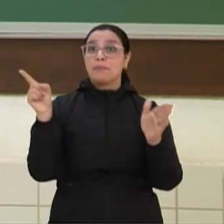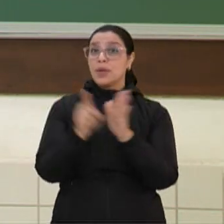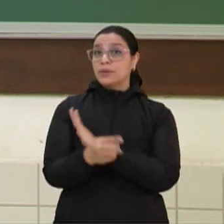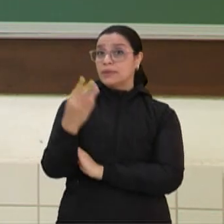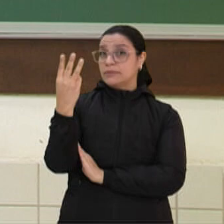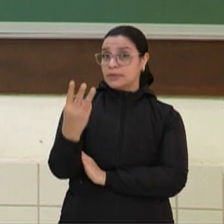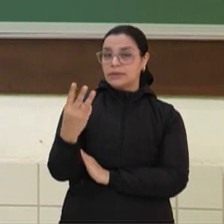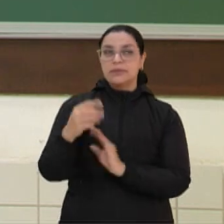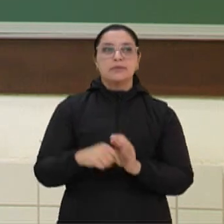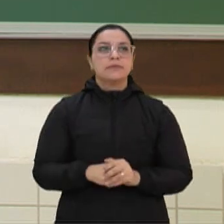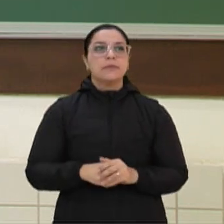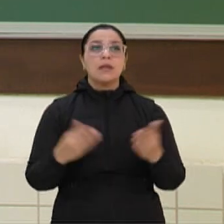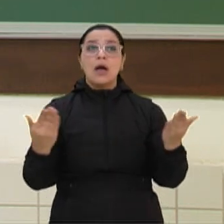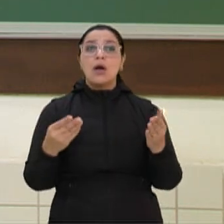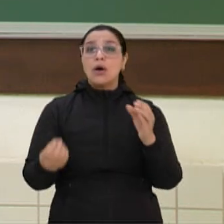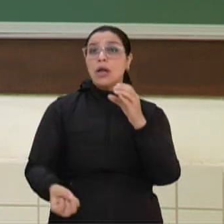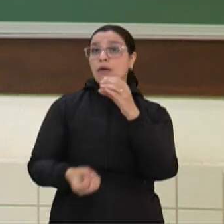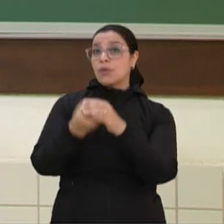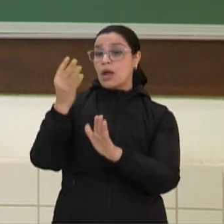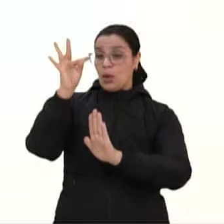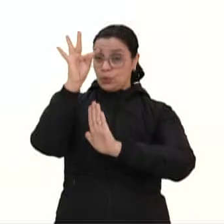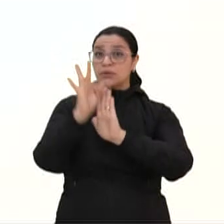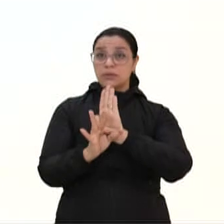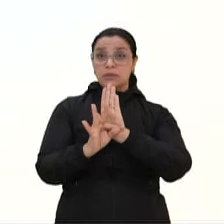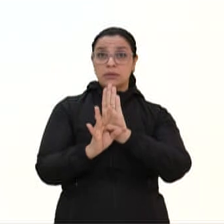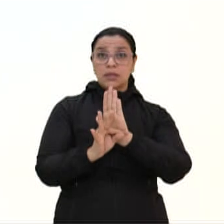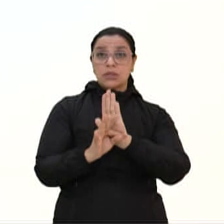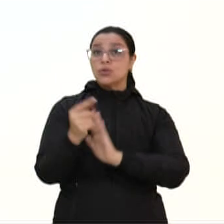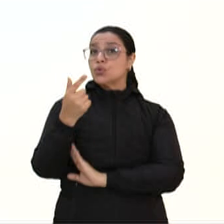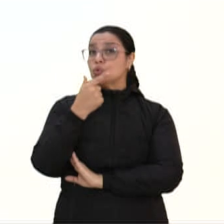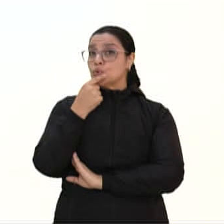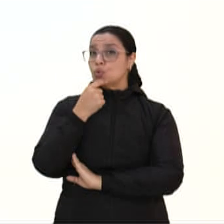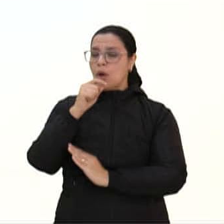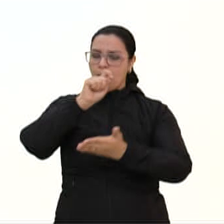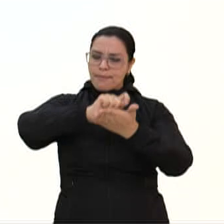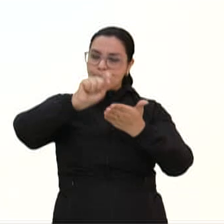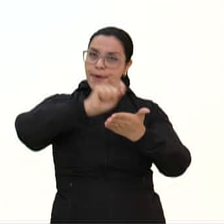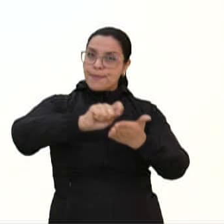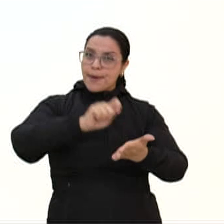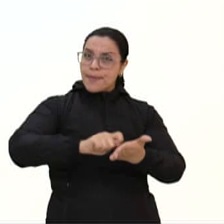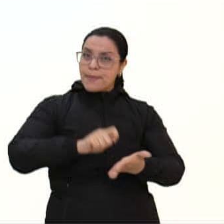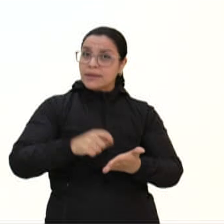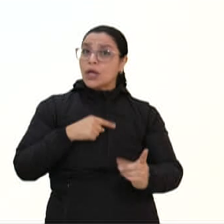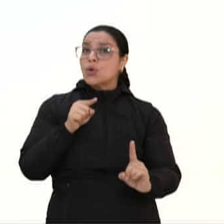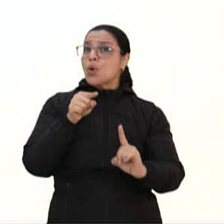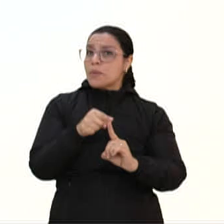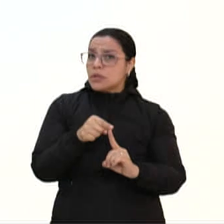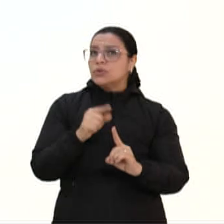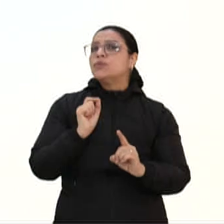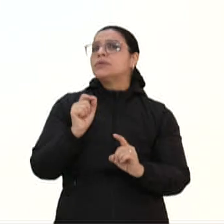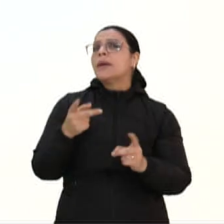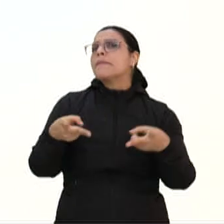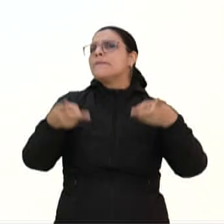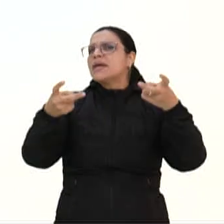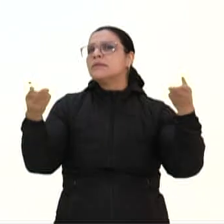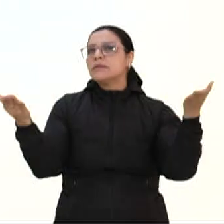Questão de número 3. Ao criar seu texto, o cronista tem um ou mais objetivos.